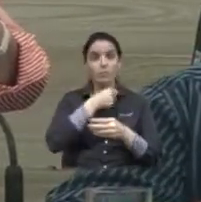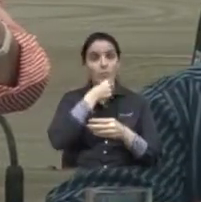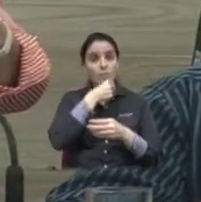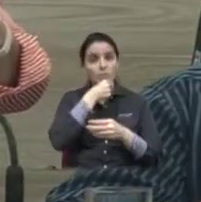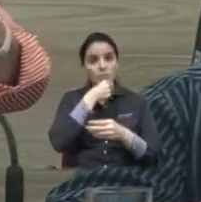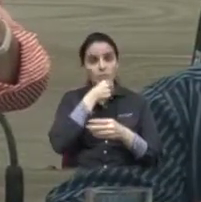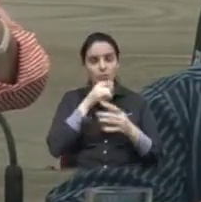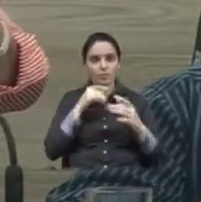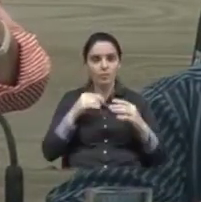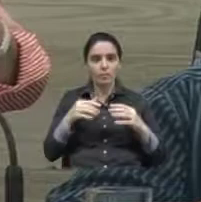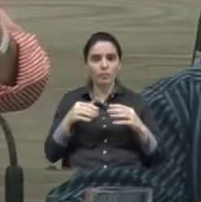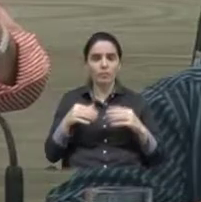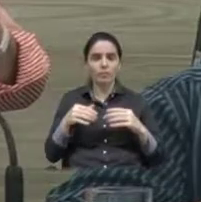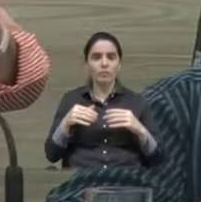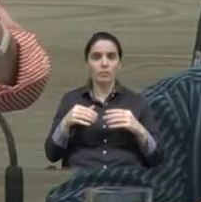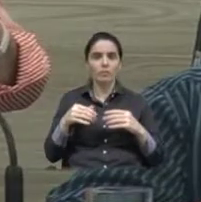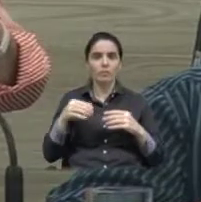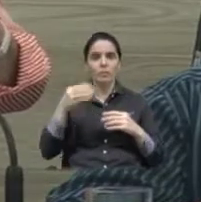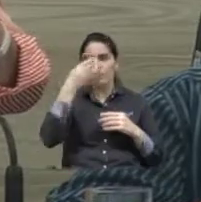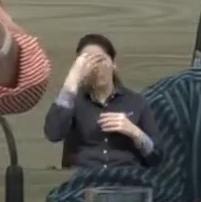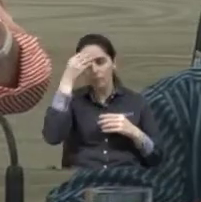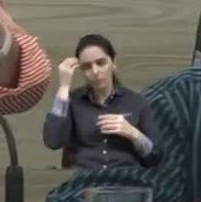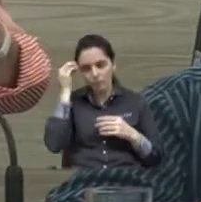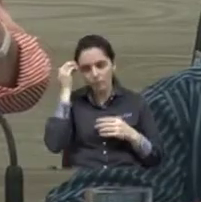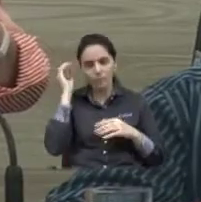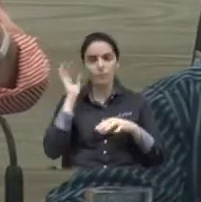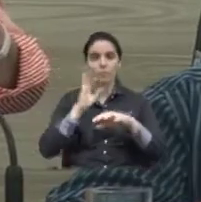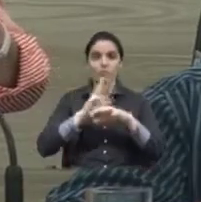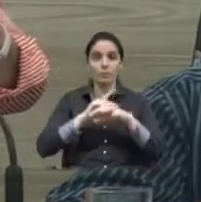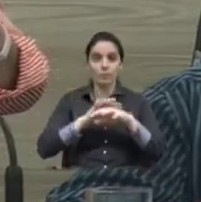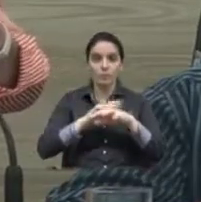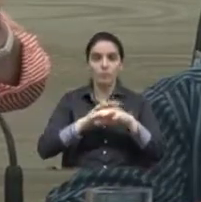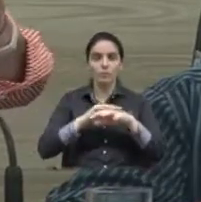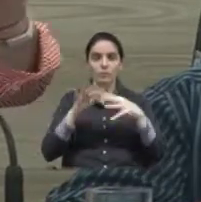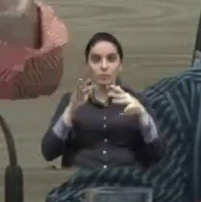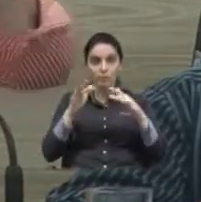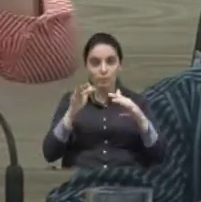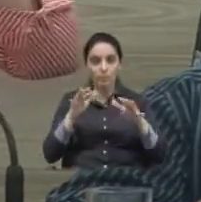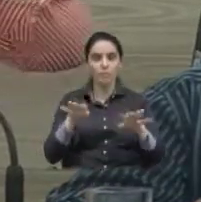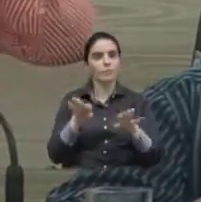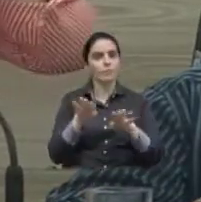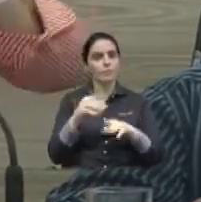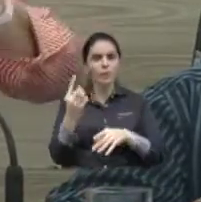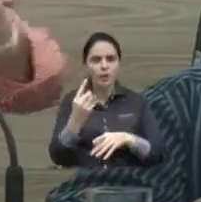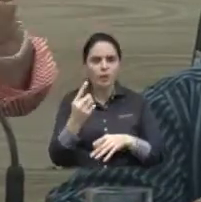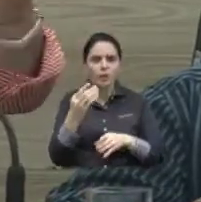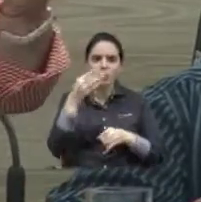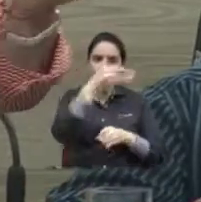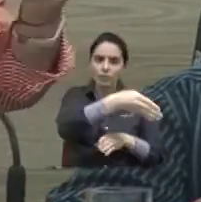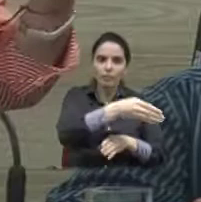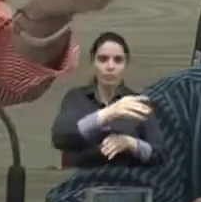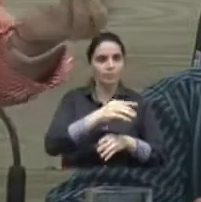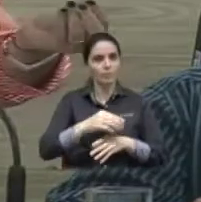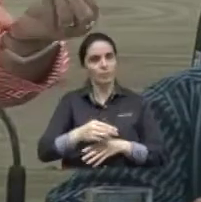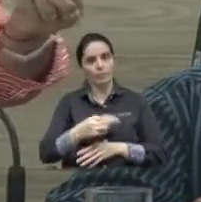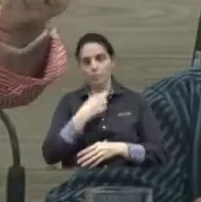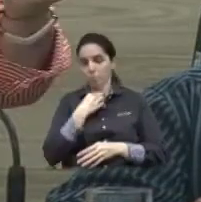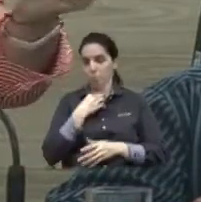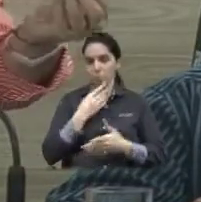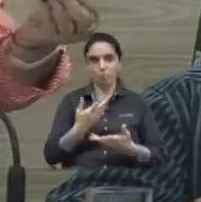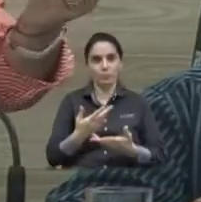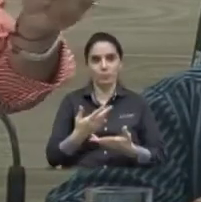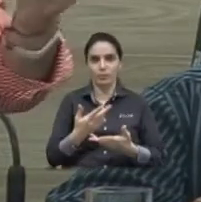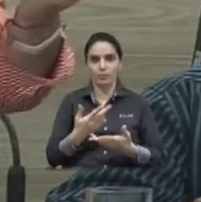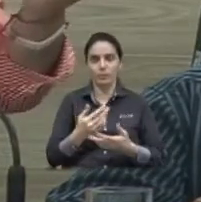Parkinson, Alzheimer, eles vão para consulta sozinha? Em hipótese alguma. Então, nós fizemos, né, conversamos até com